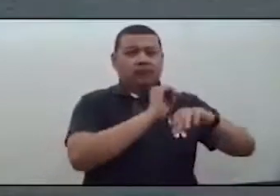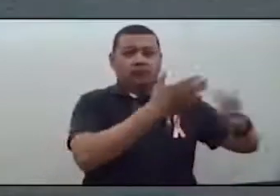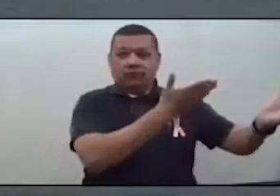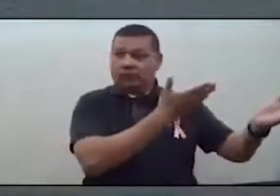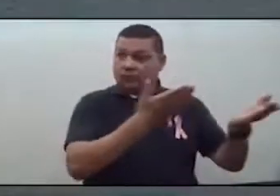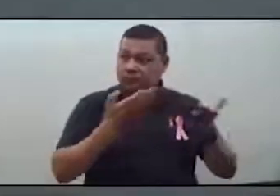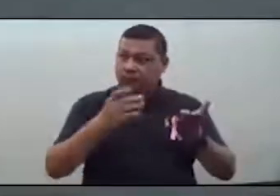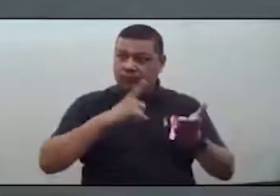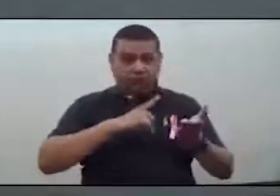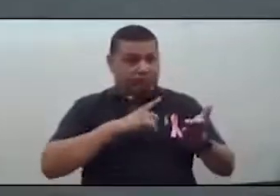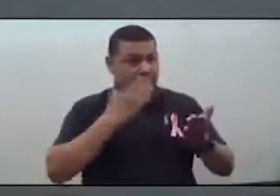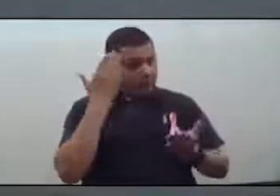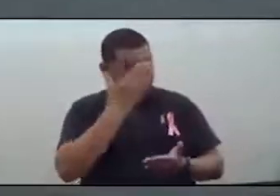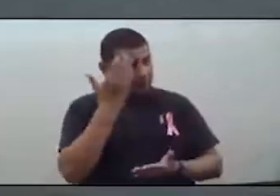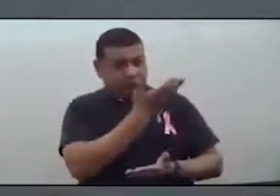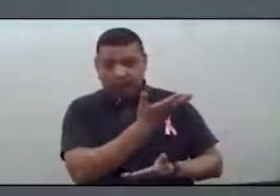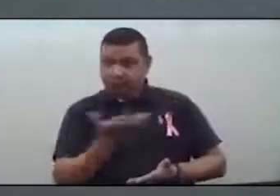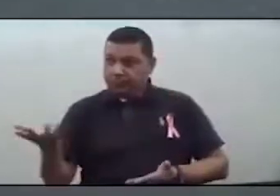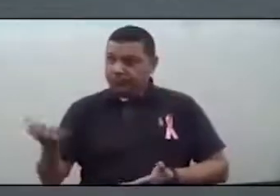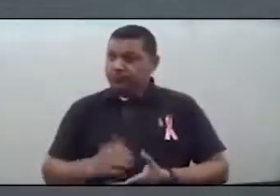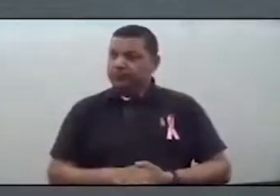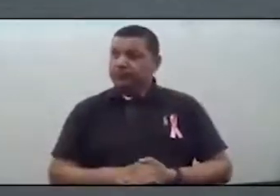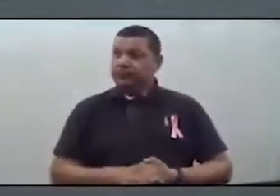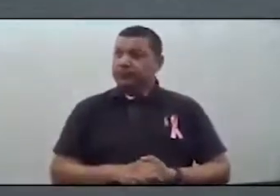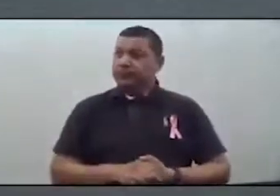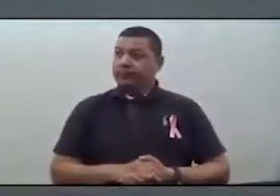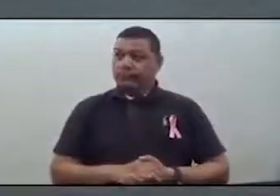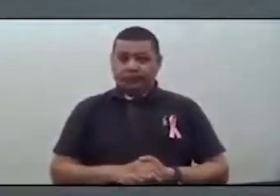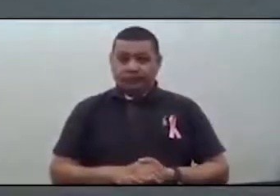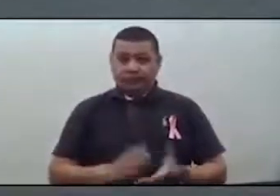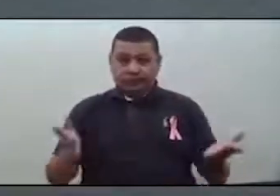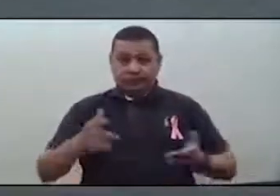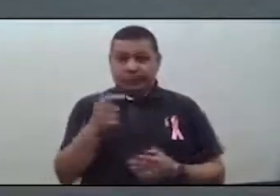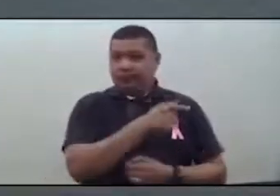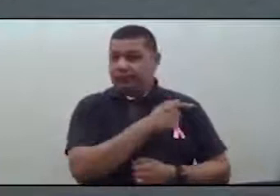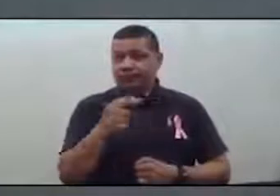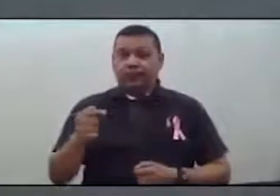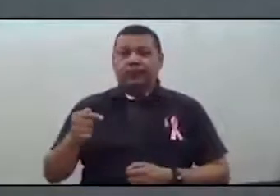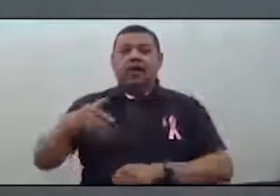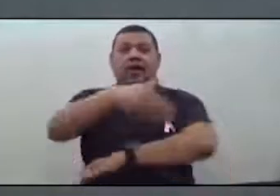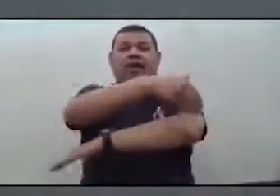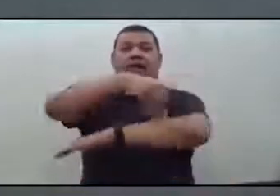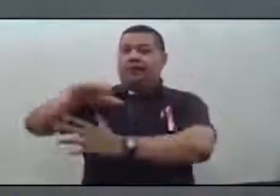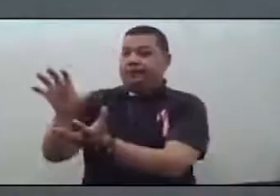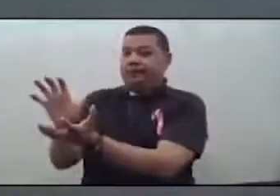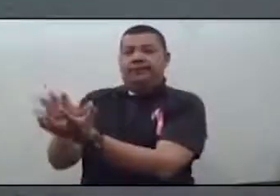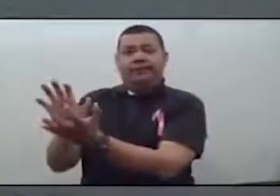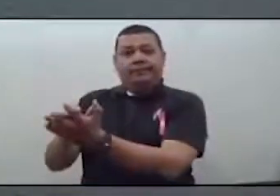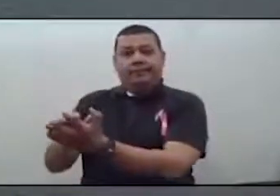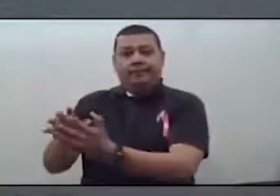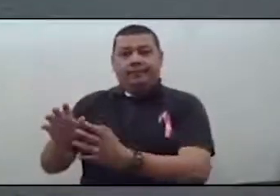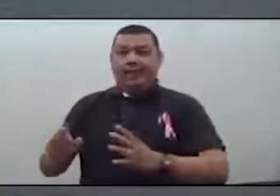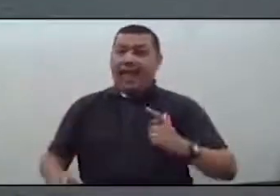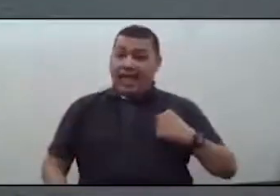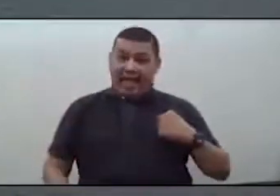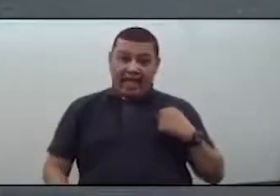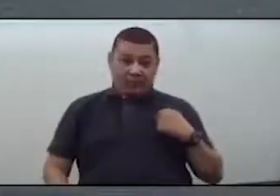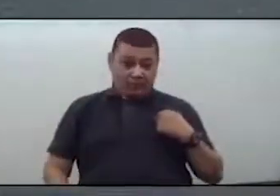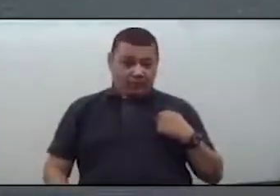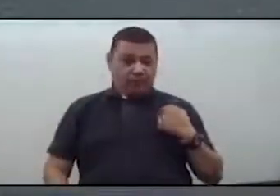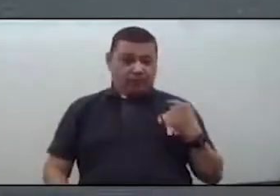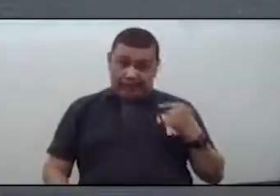honra recebê-los. Estivemos essa semana na Avenida Recife, estava eu, o vereador Toninho, o